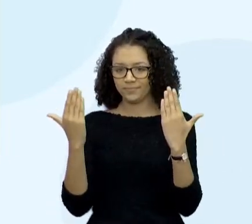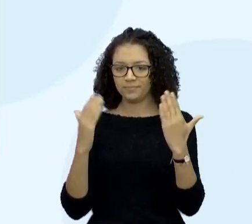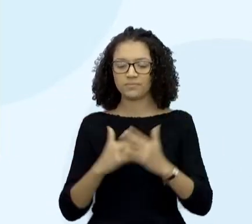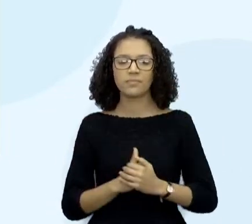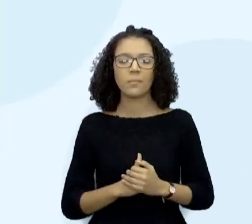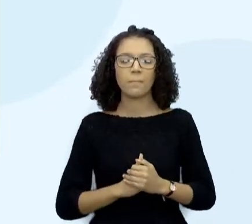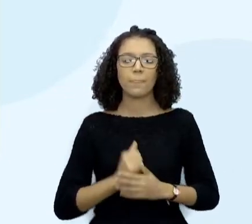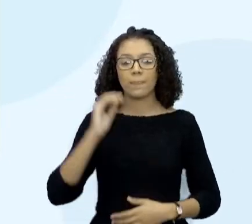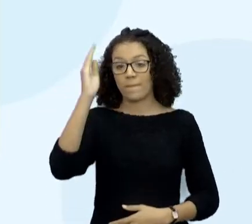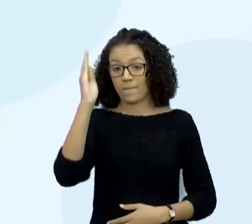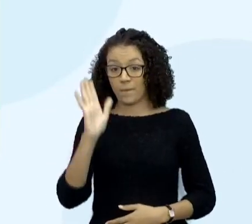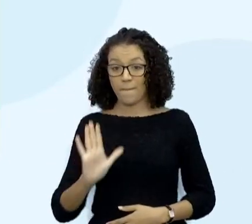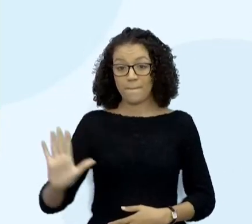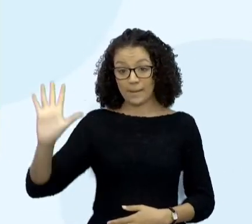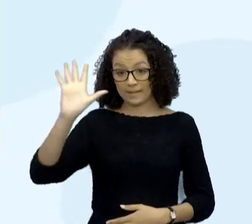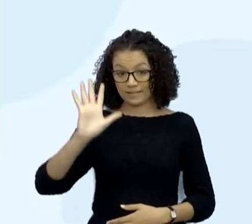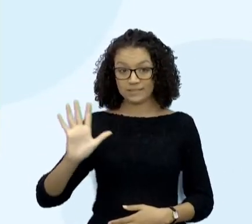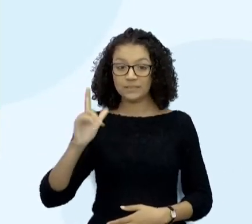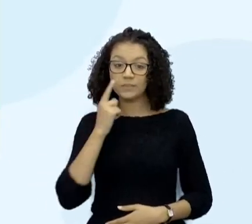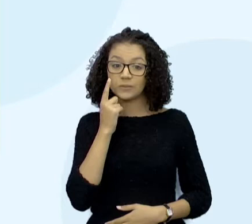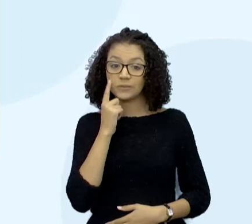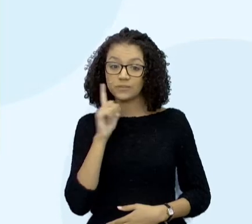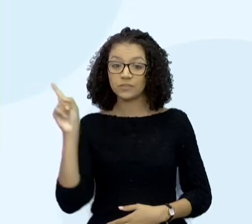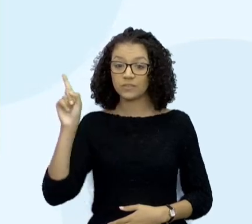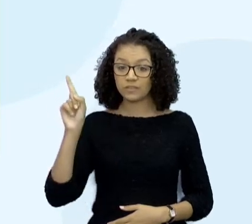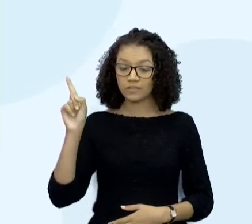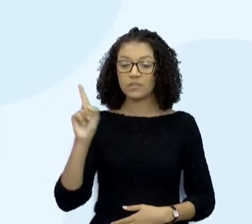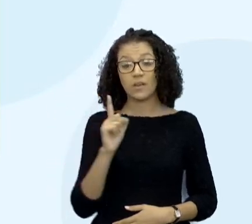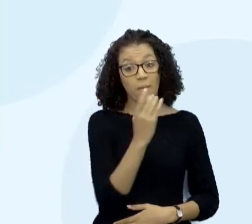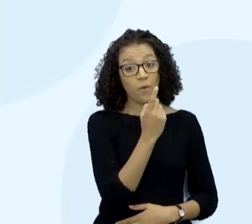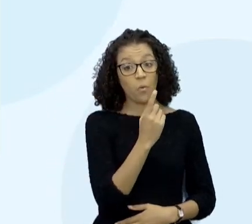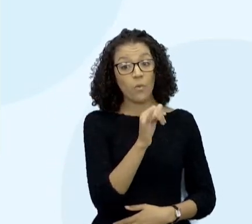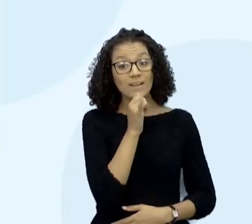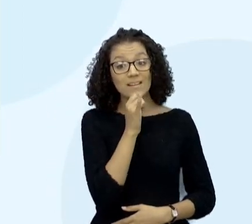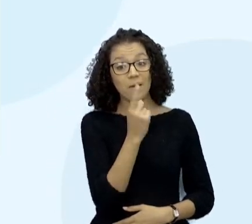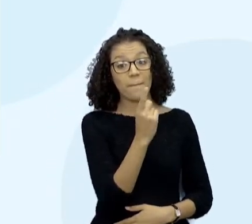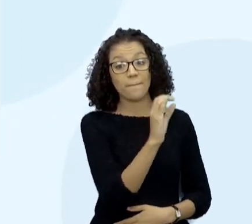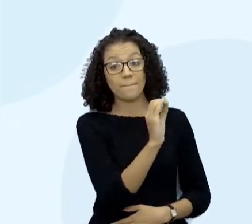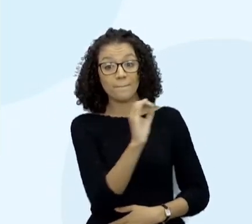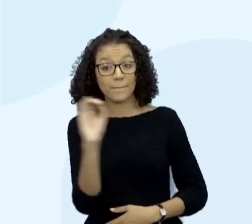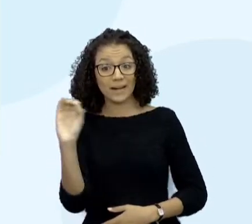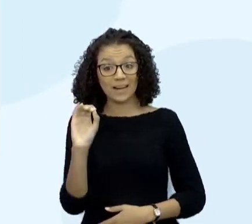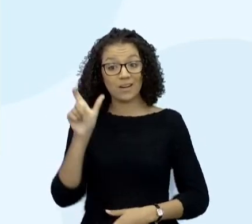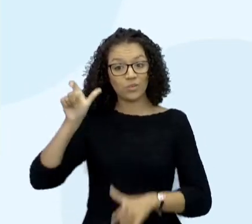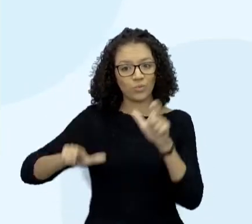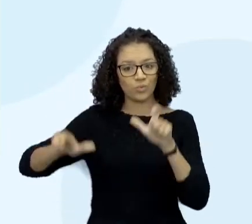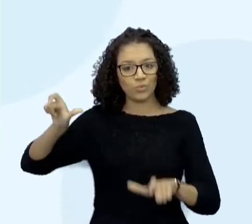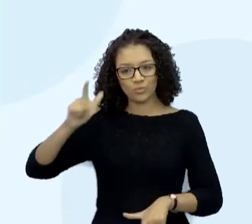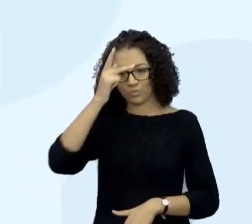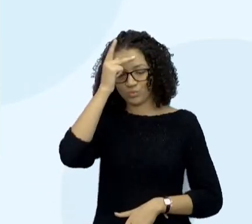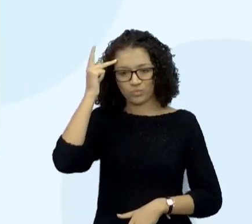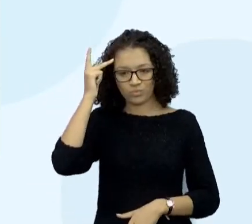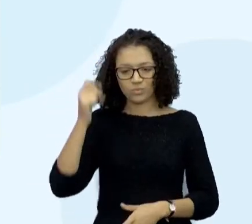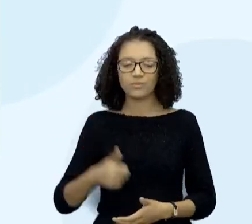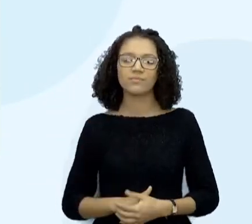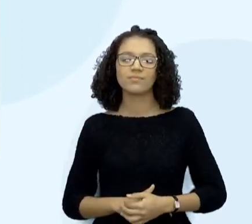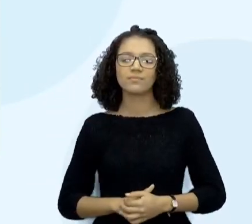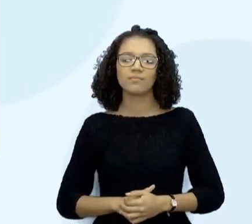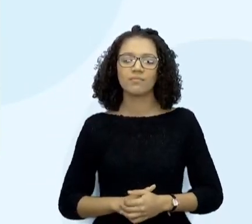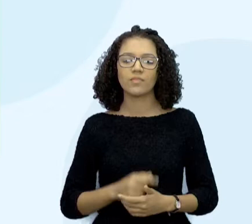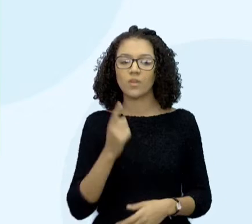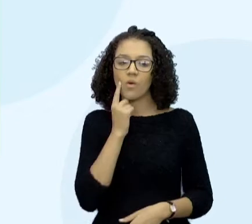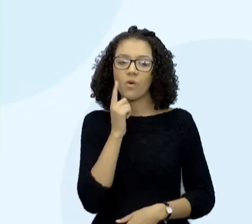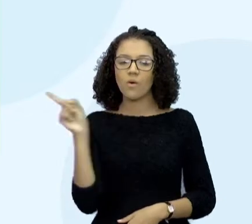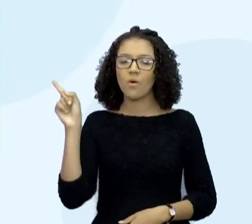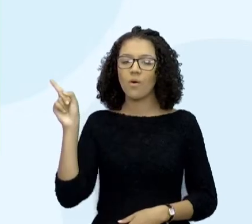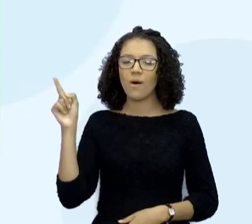aí o Brasil, que também tem uma relação a cada 1.000 habitantes, né? Ele está lá numa projeção de